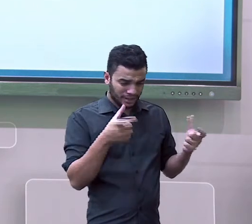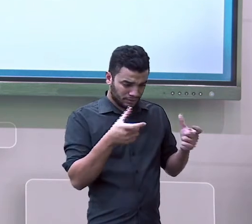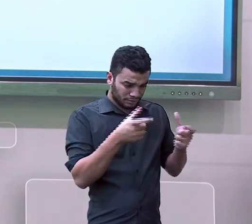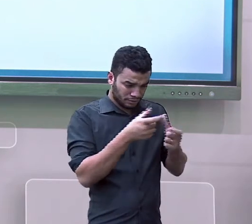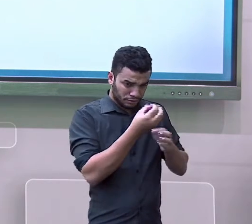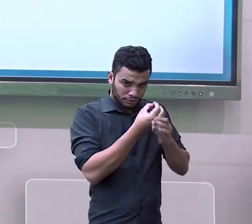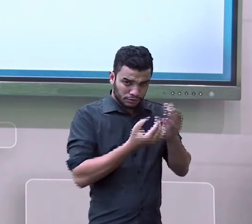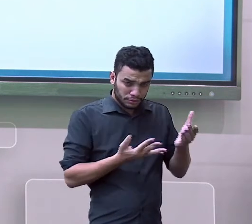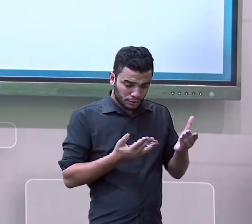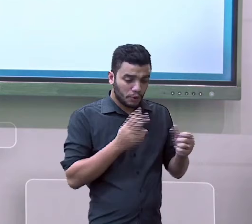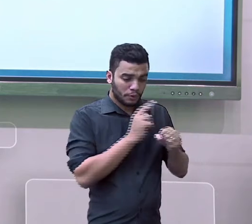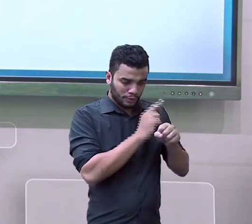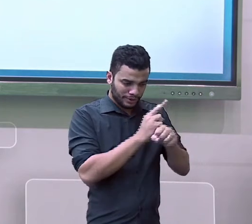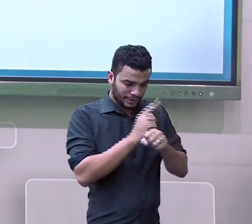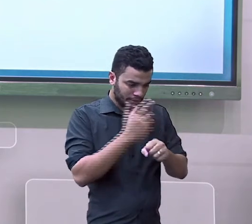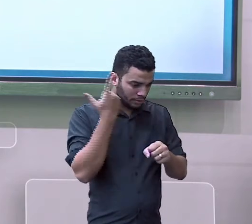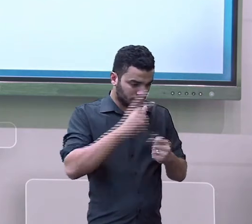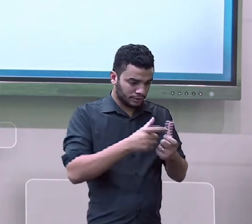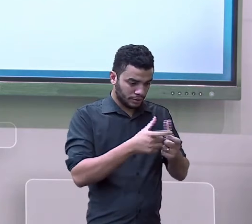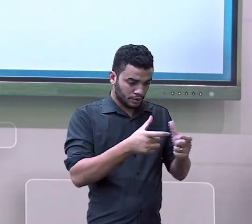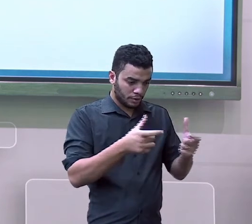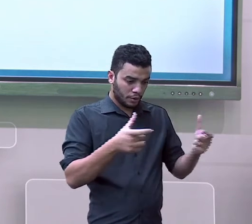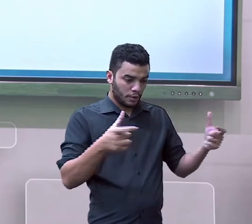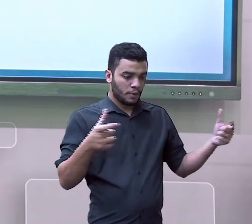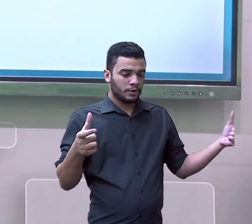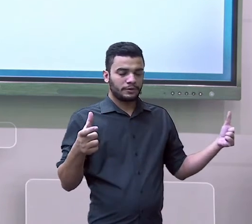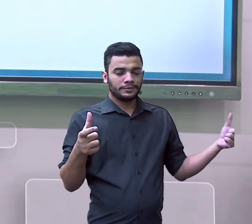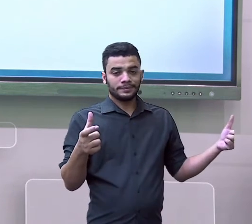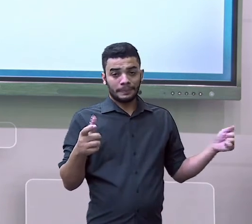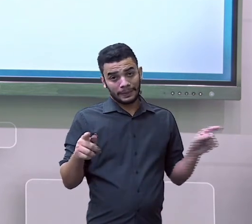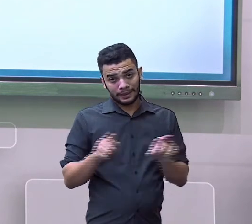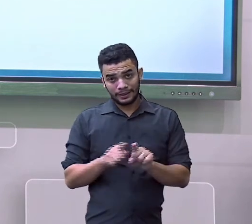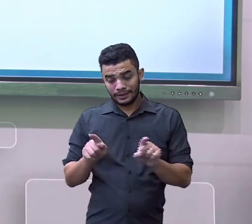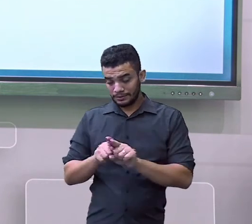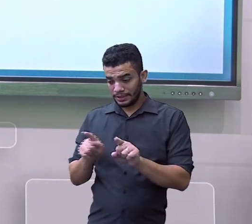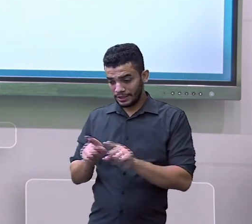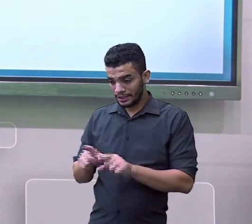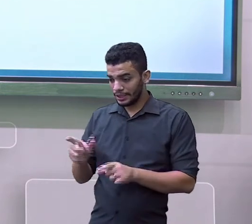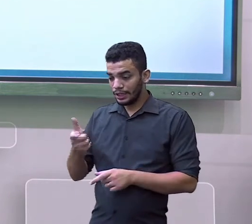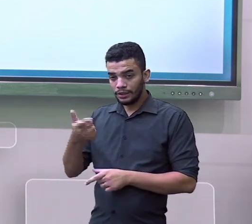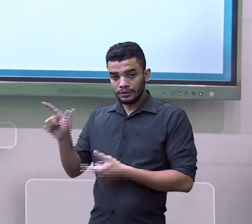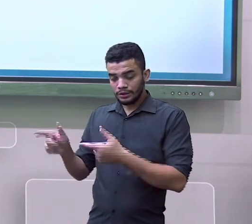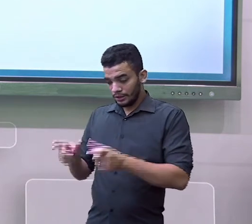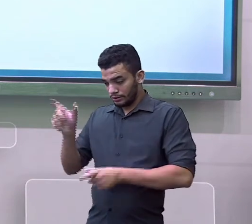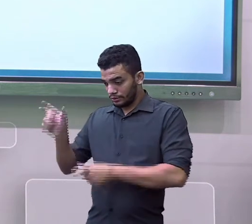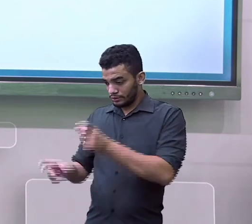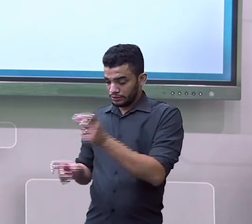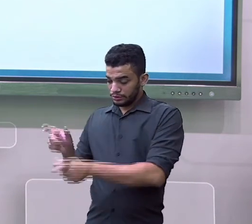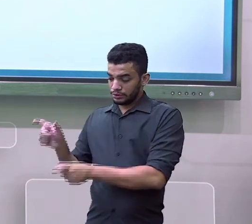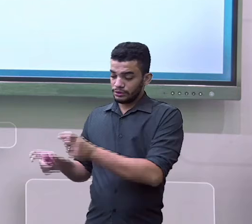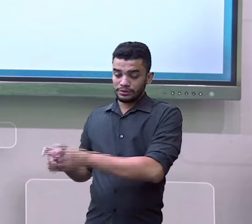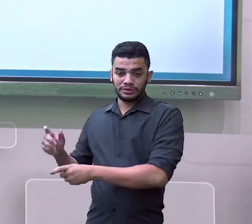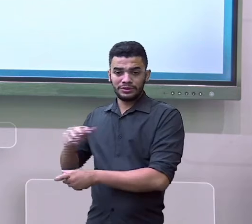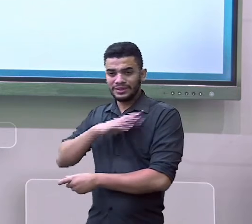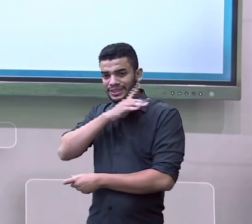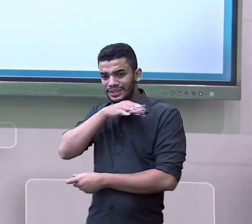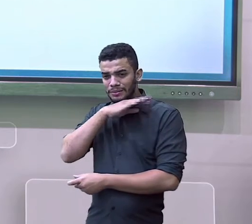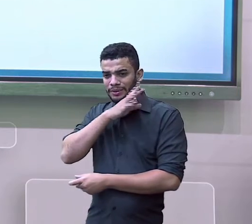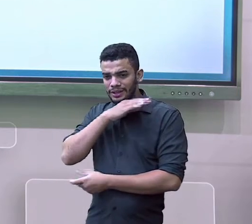utilizar de maneira consciente as espécies que nos são oferecidas pela